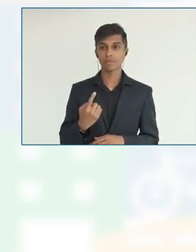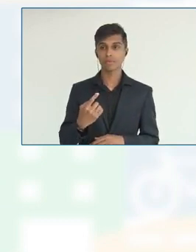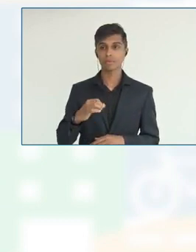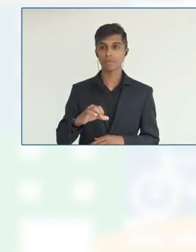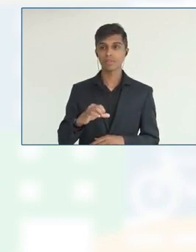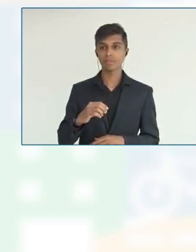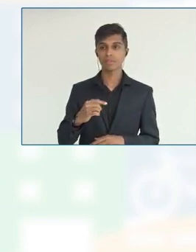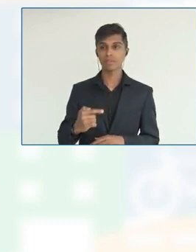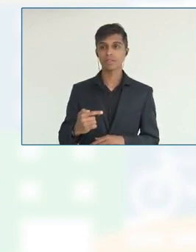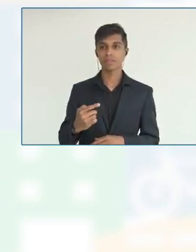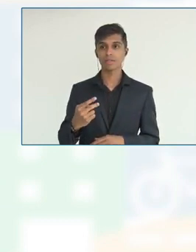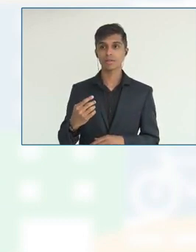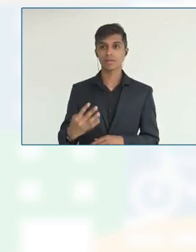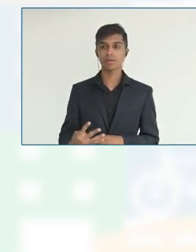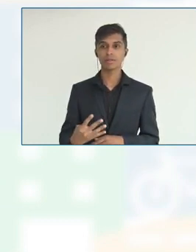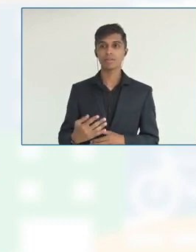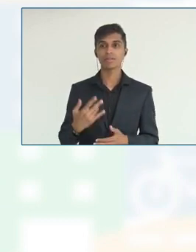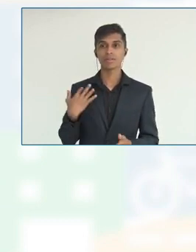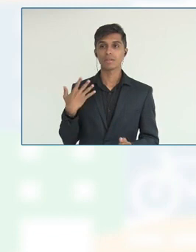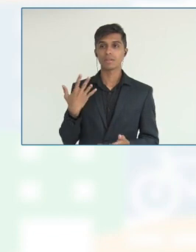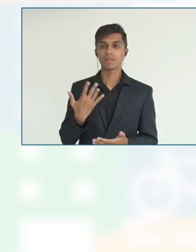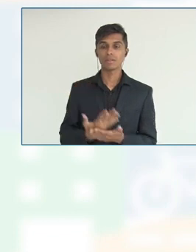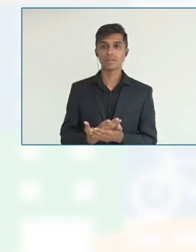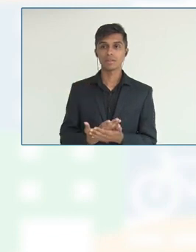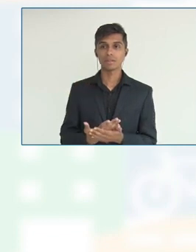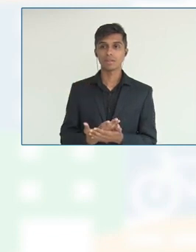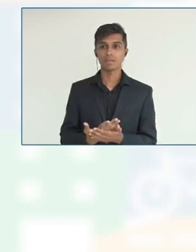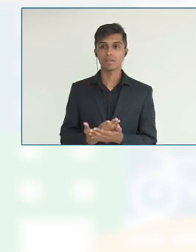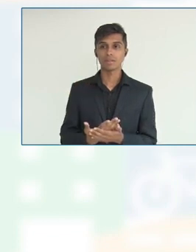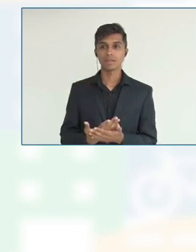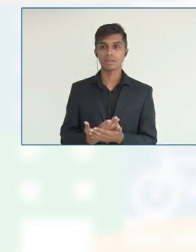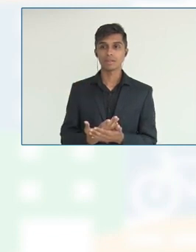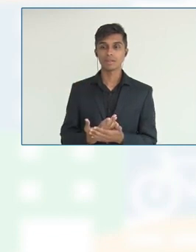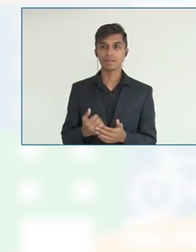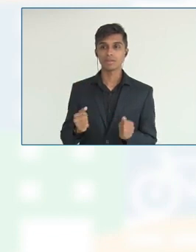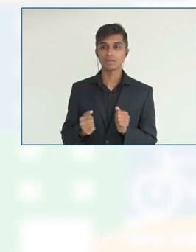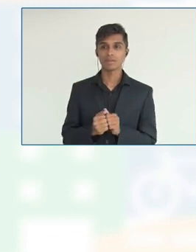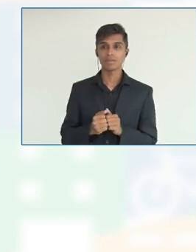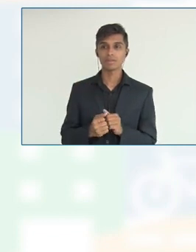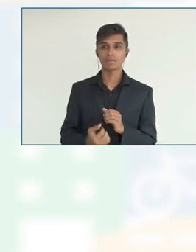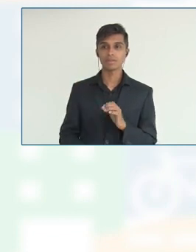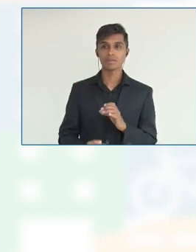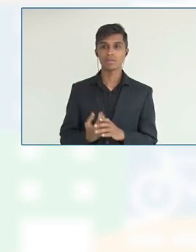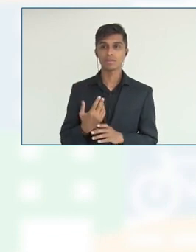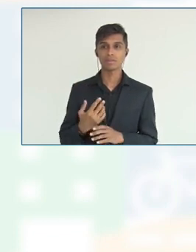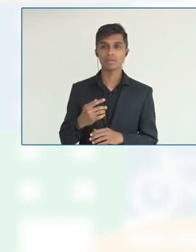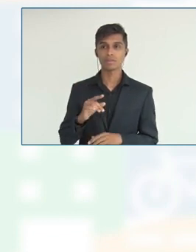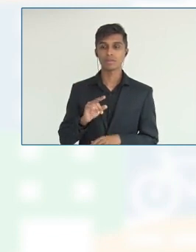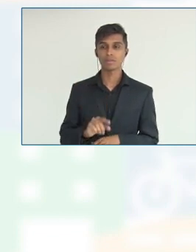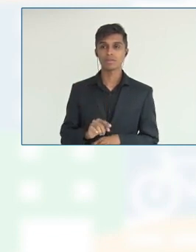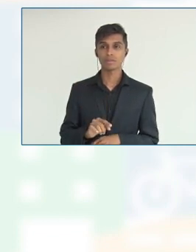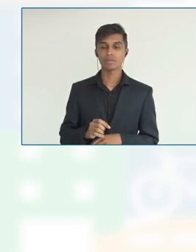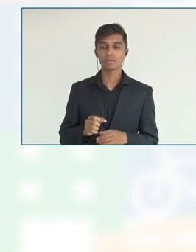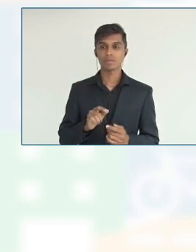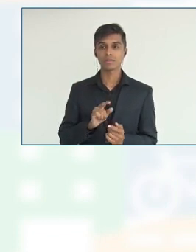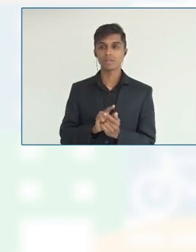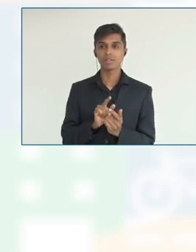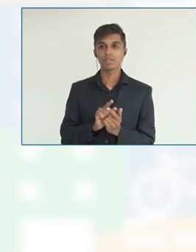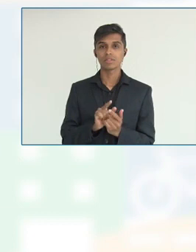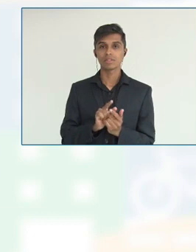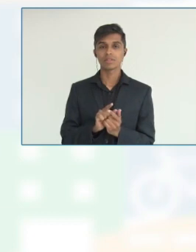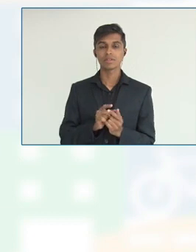1974, tá? E desde então, ele atua juntamente com o Centro de Controle de Intoxicações, auxiliando no